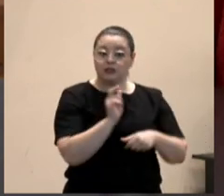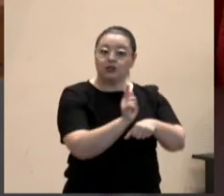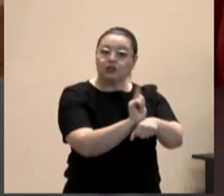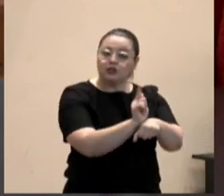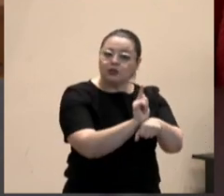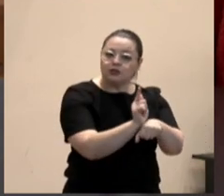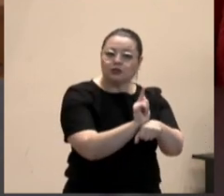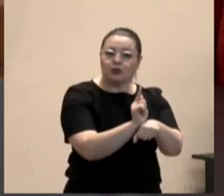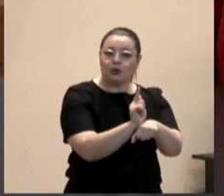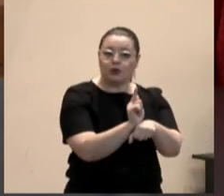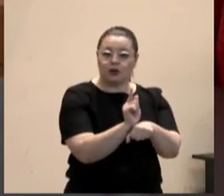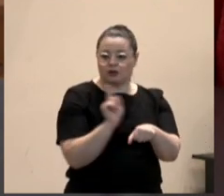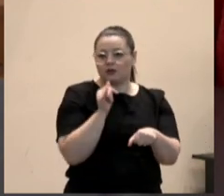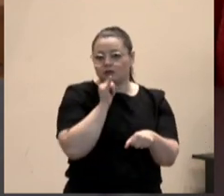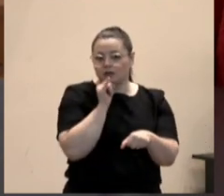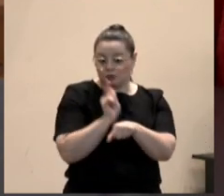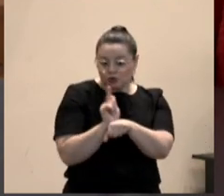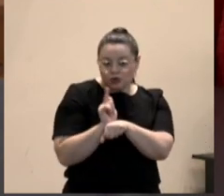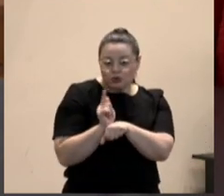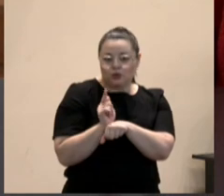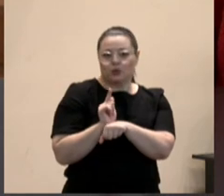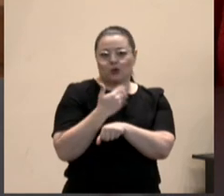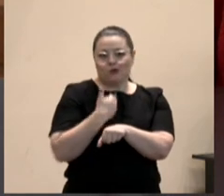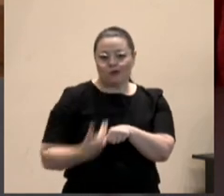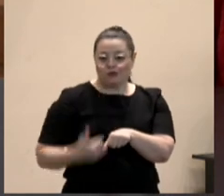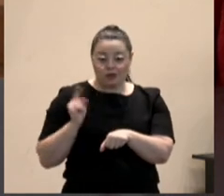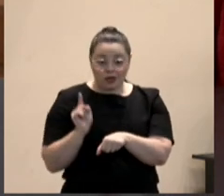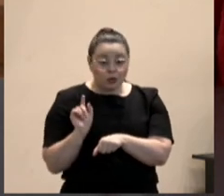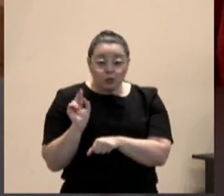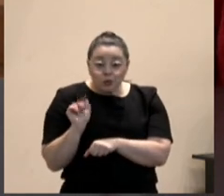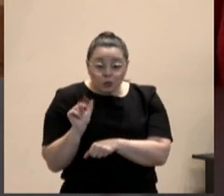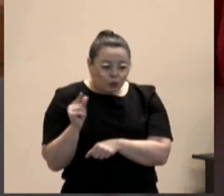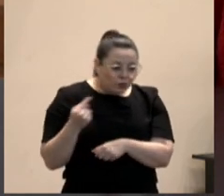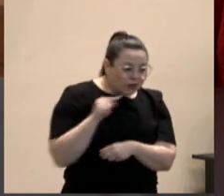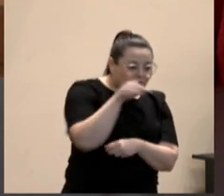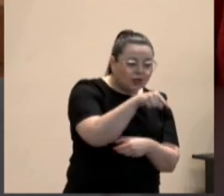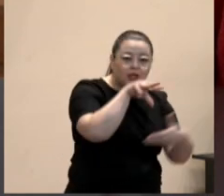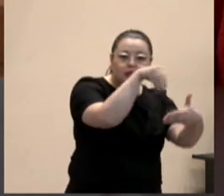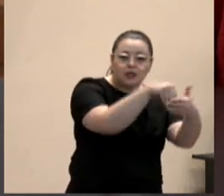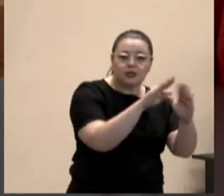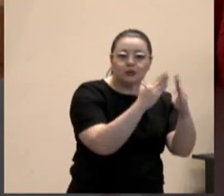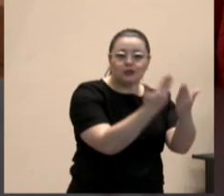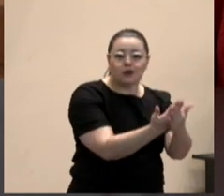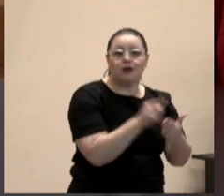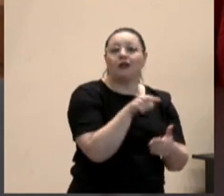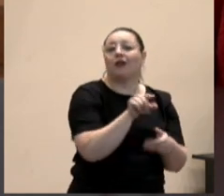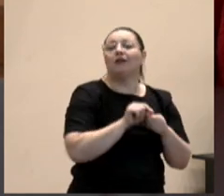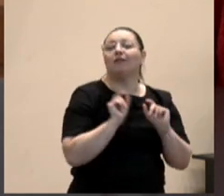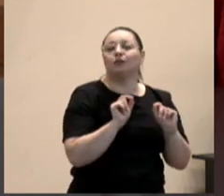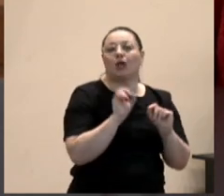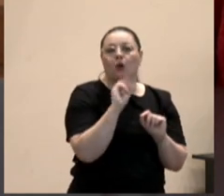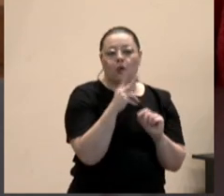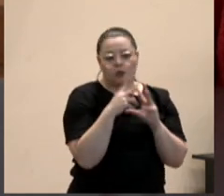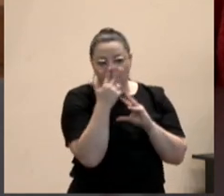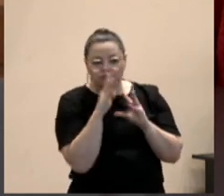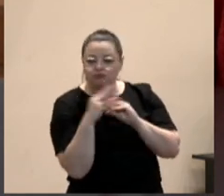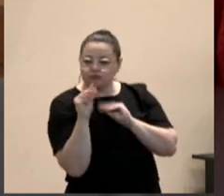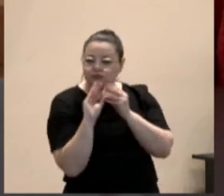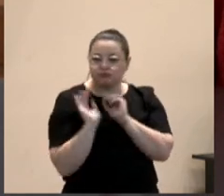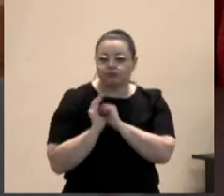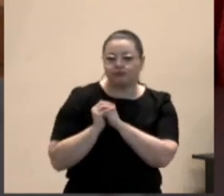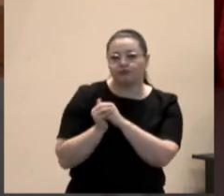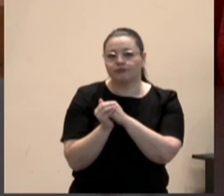nunca pisou na escola pública, ou ele faz igual o nosso que fica se escondendo, ou a gente tem que